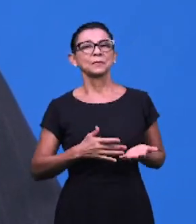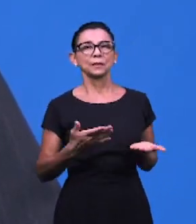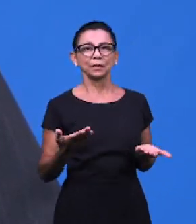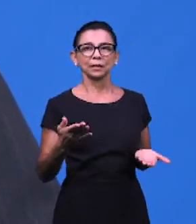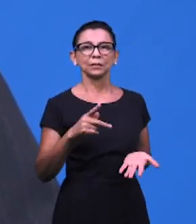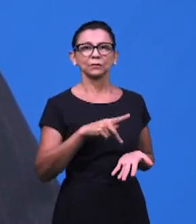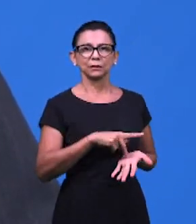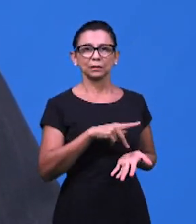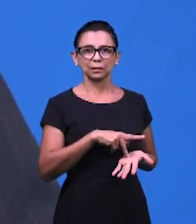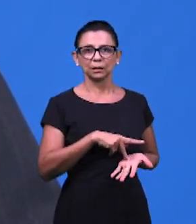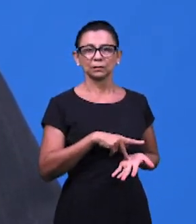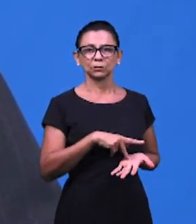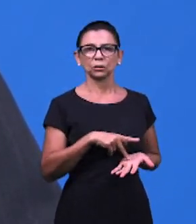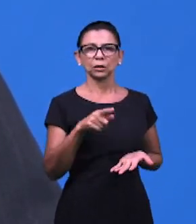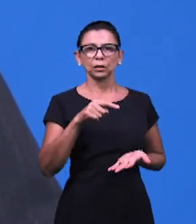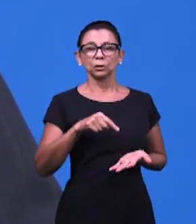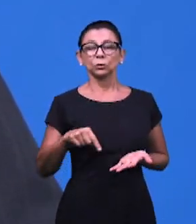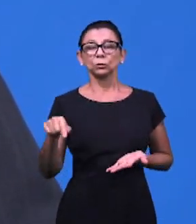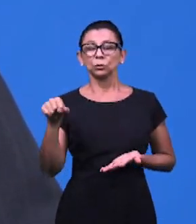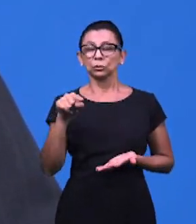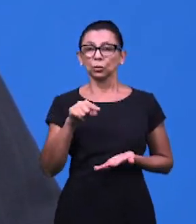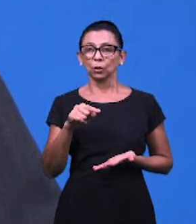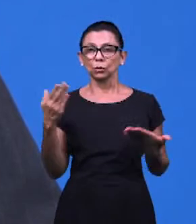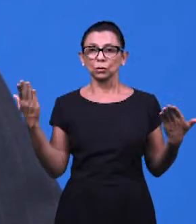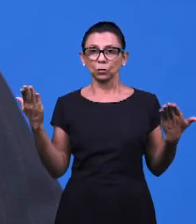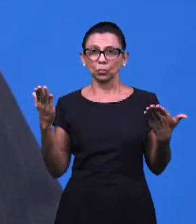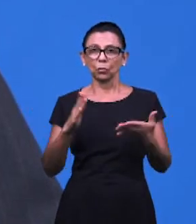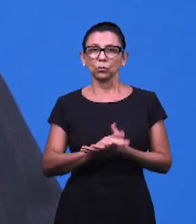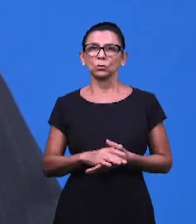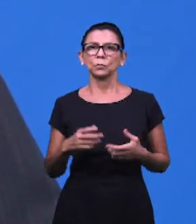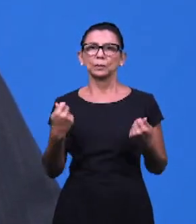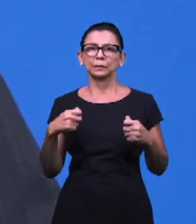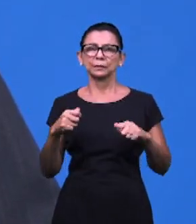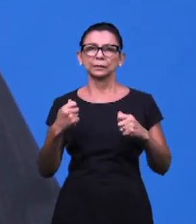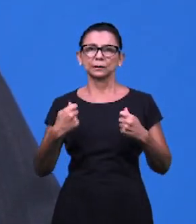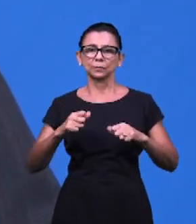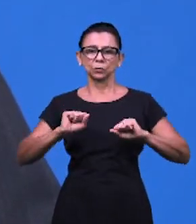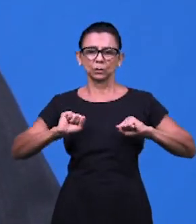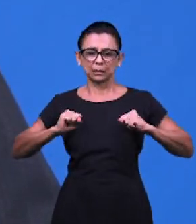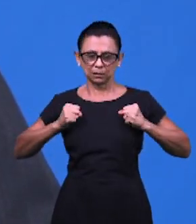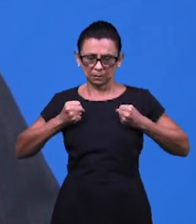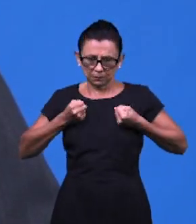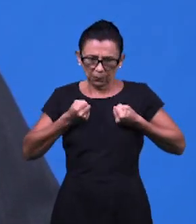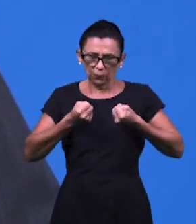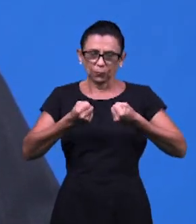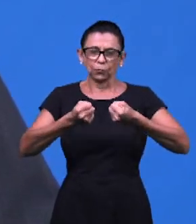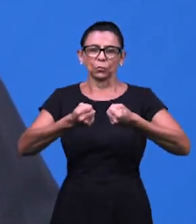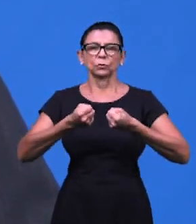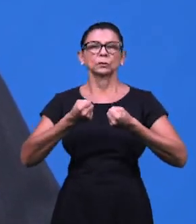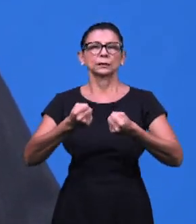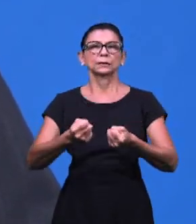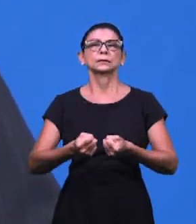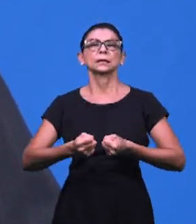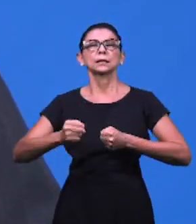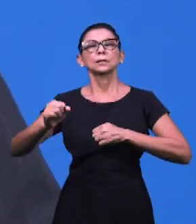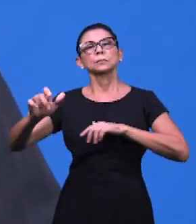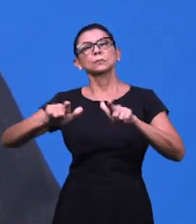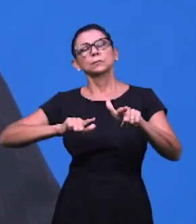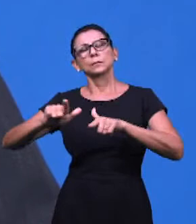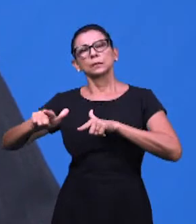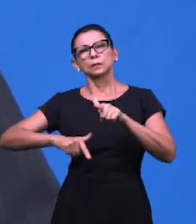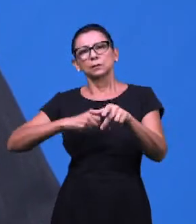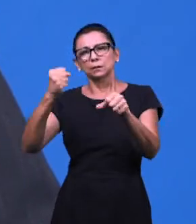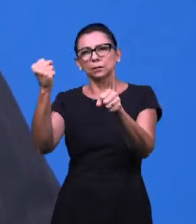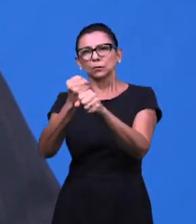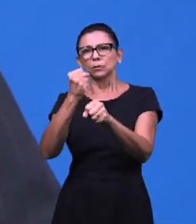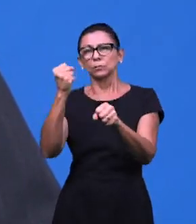Realmente a nossa posição tem que ser exatamente de sair da ociosidade e estarmos prontos para